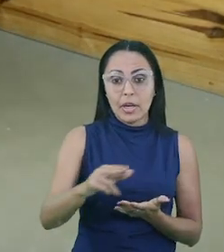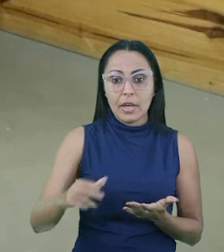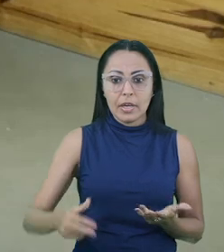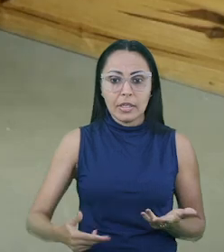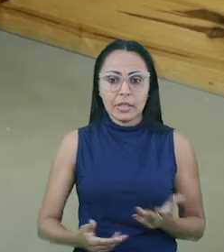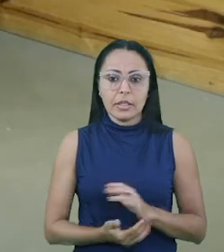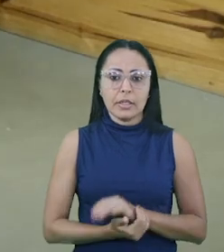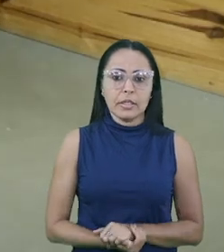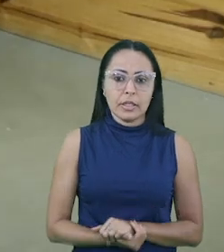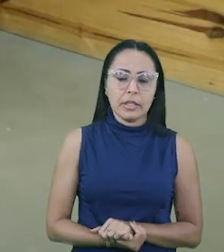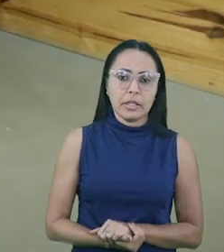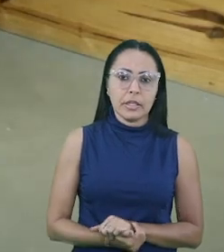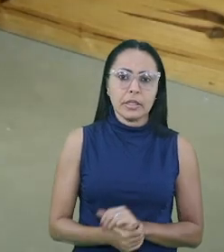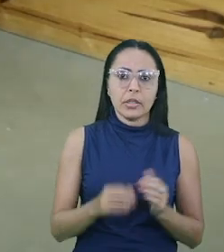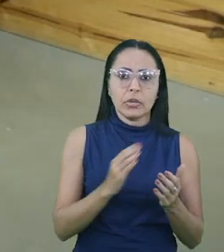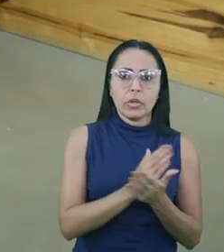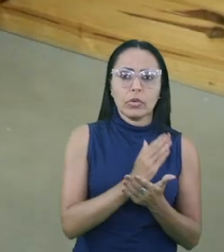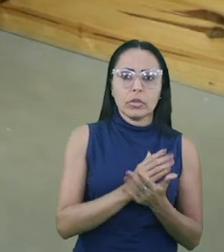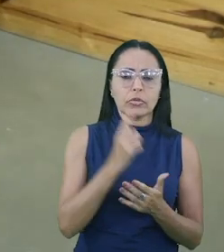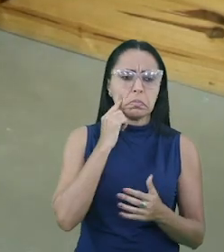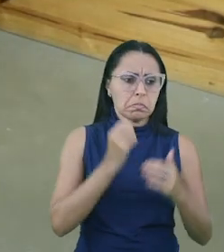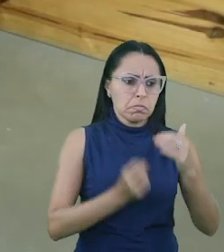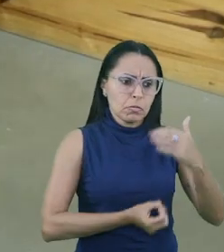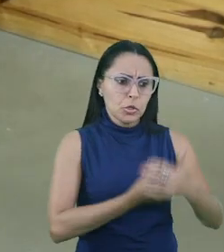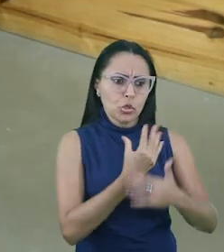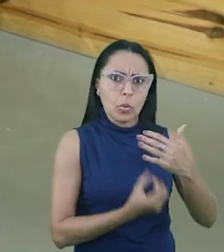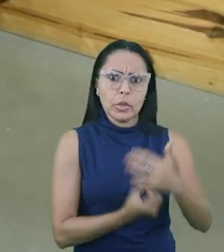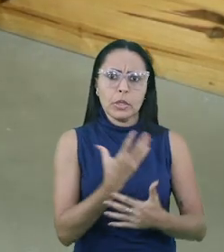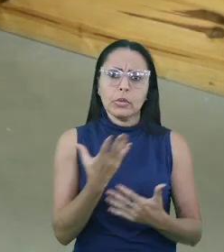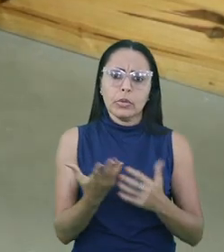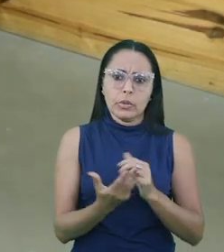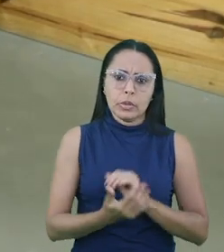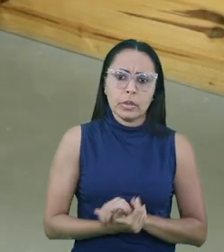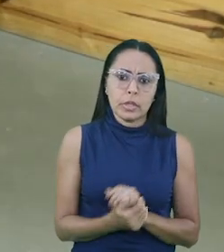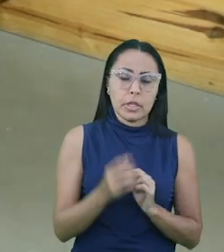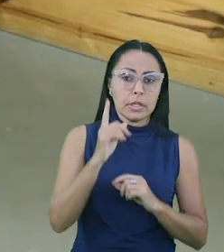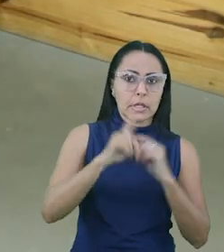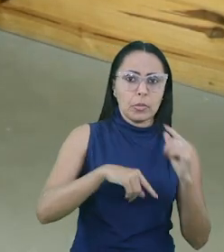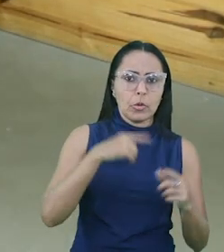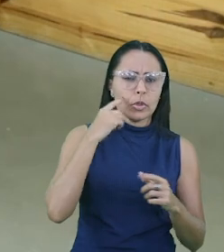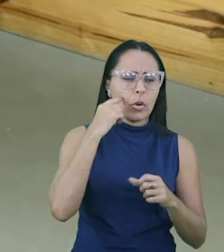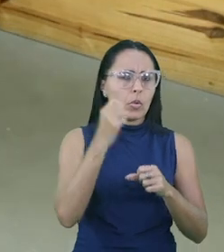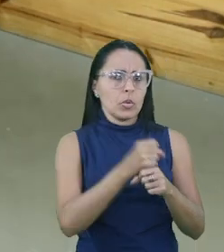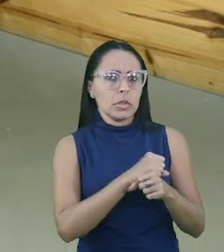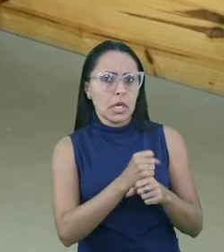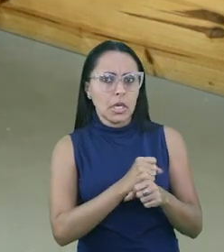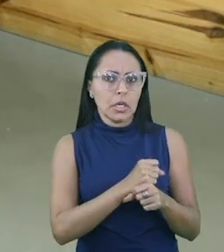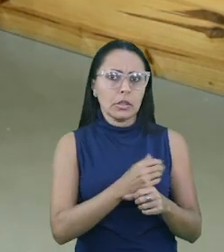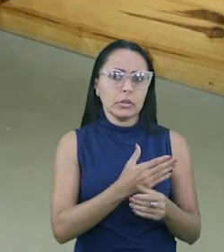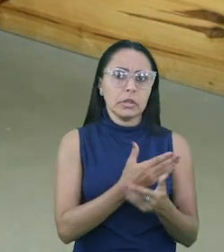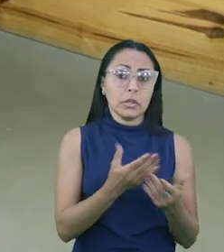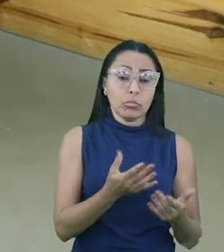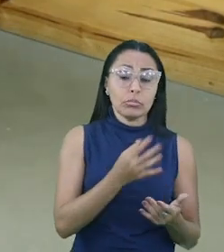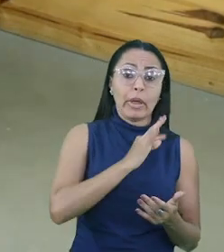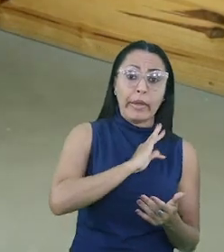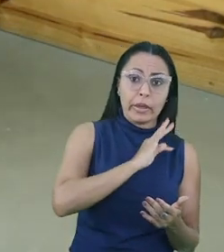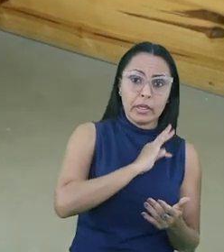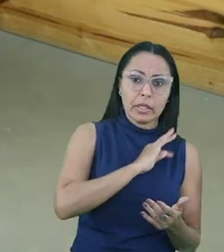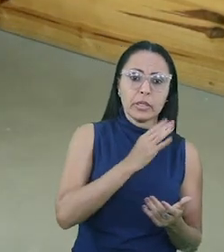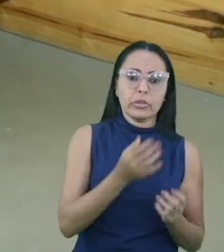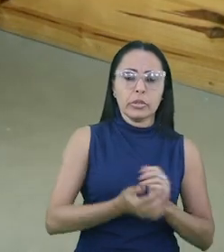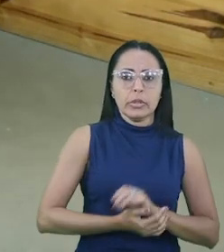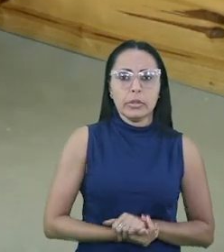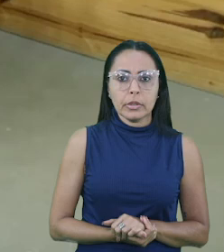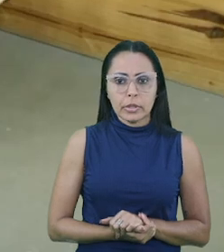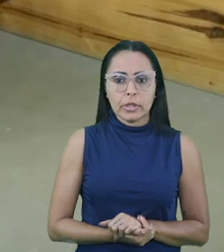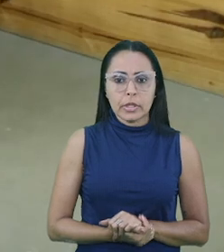das coisas a gente acaba descobrindo depois de alguns anos, assim. As pessoas criam técnicas que são